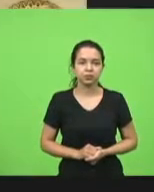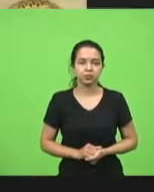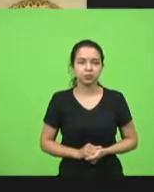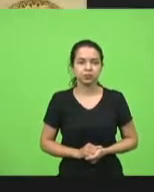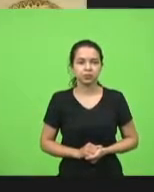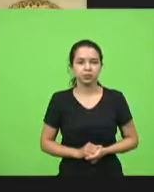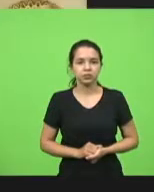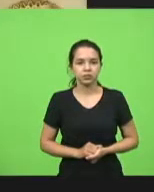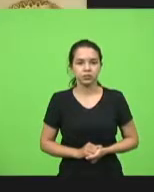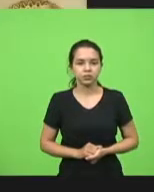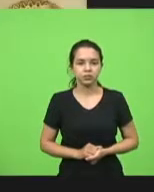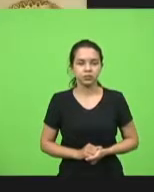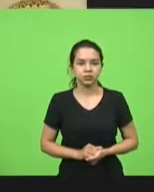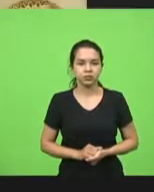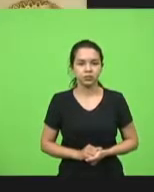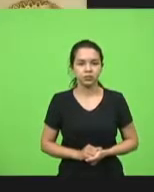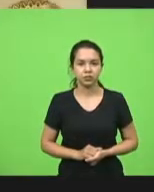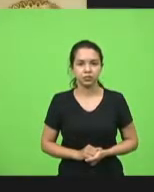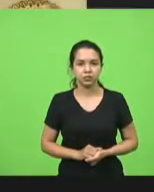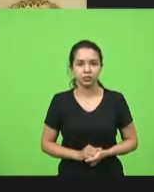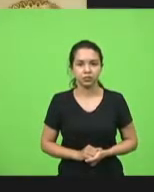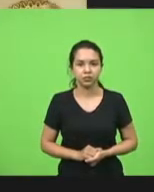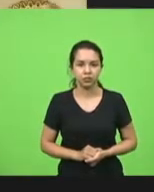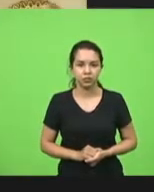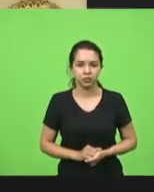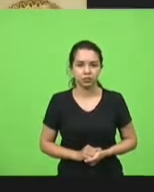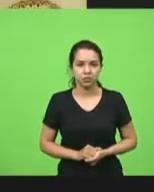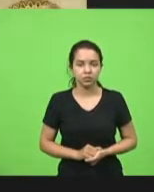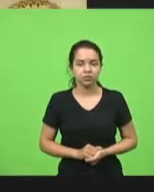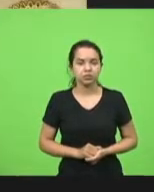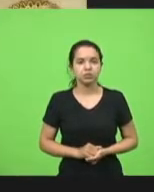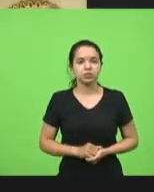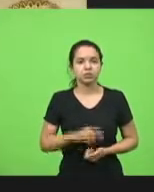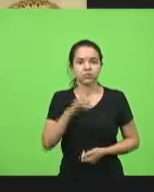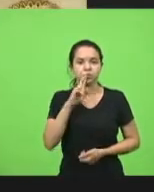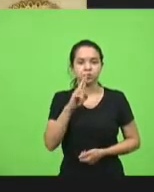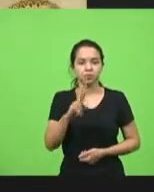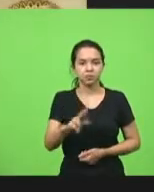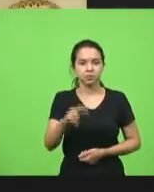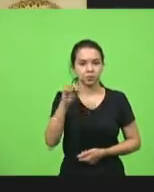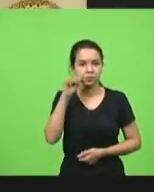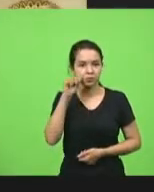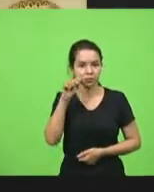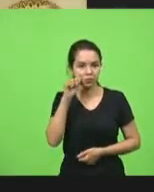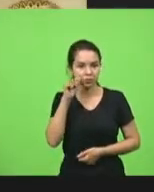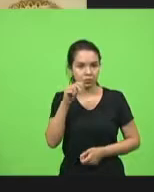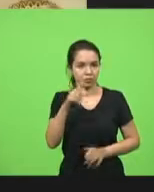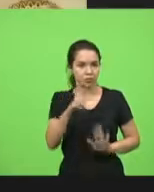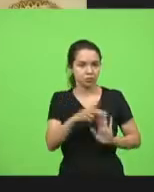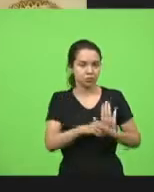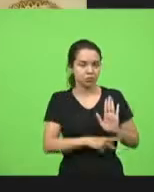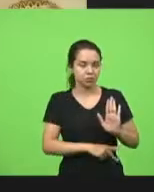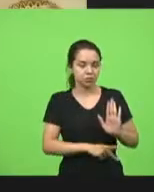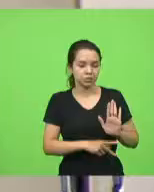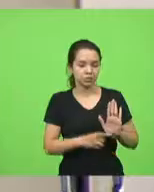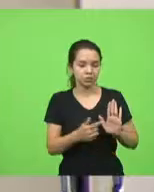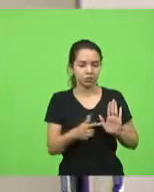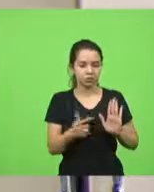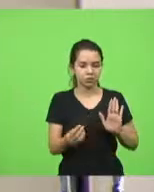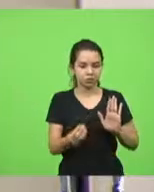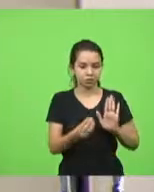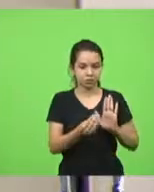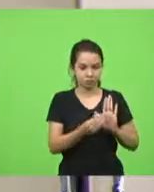Respondendo à questão de ordem, deputada Ana Campagnolo, o projeto, em momento algum, faz a menção expressa